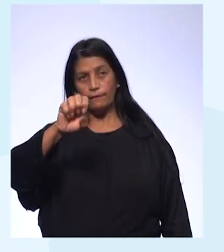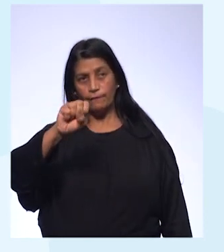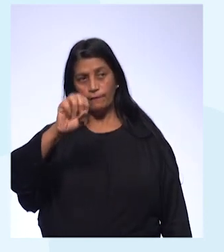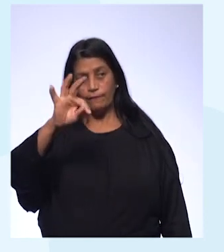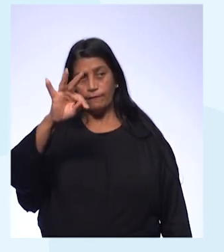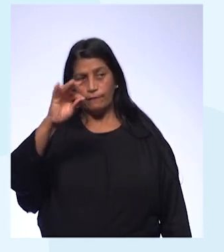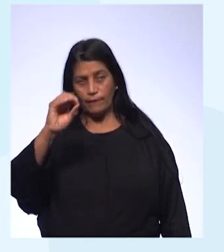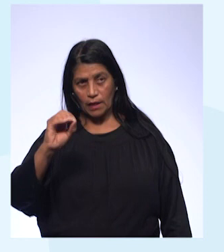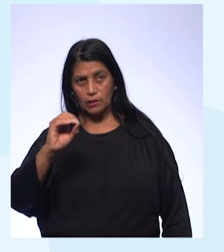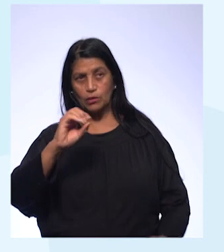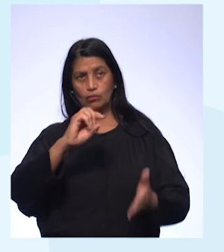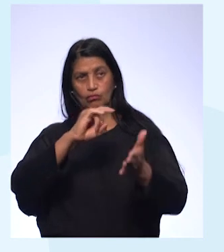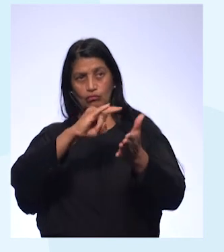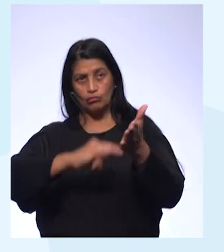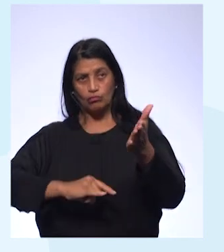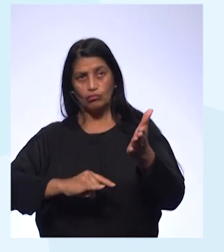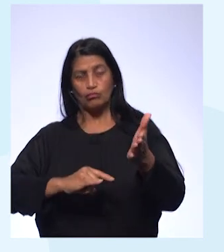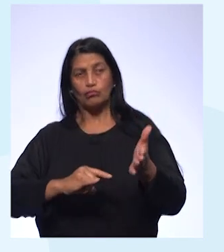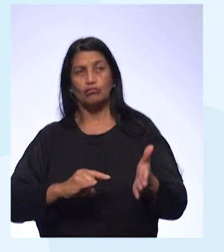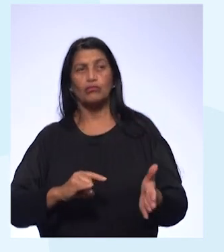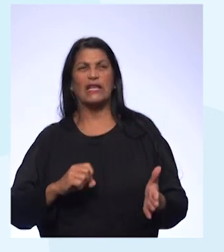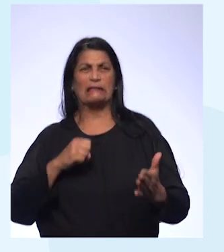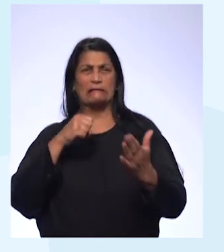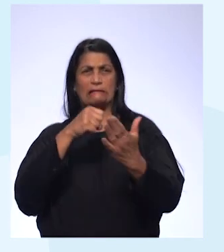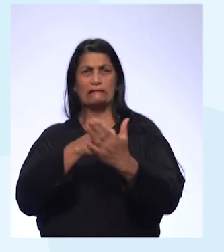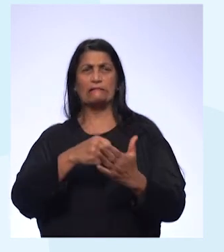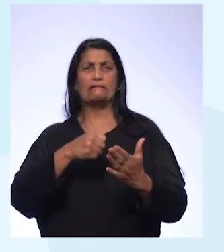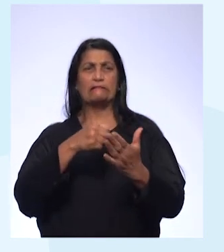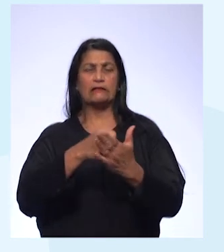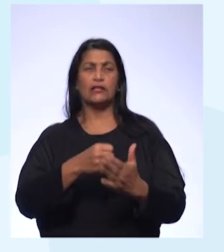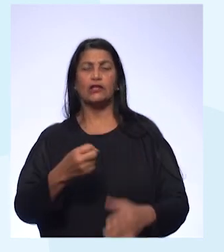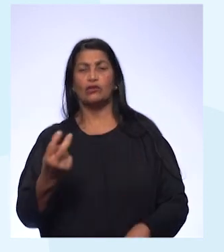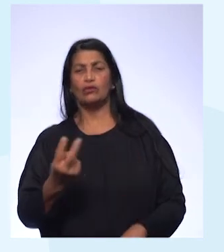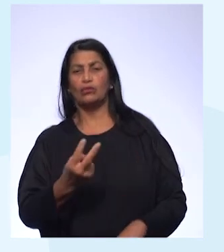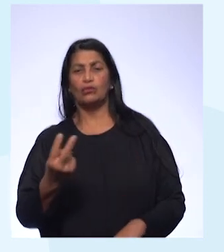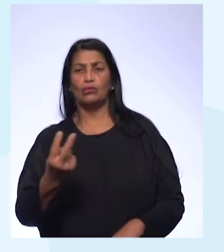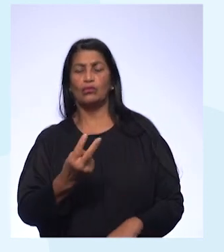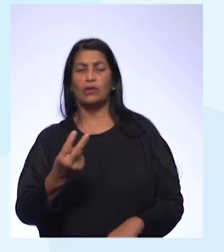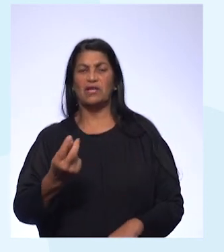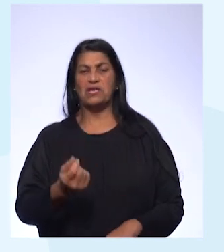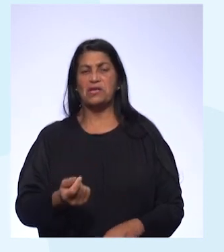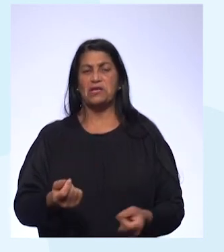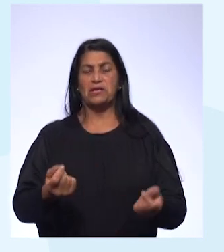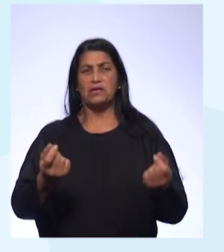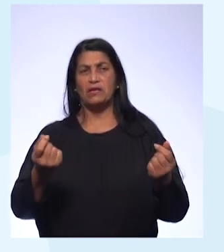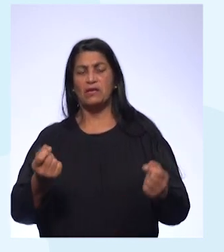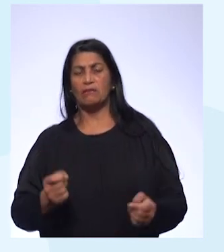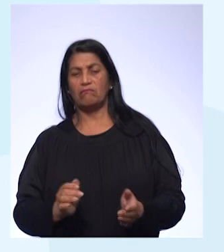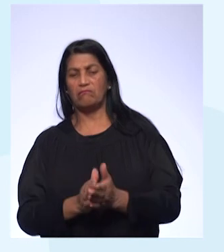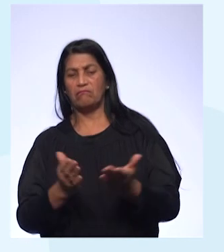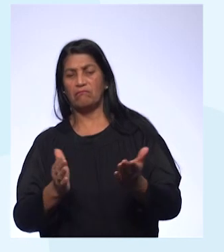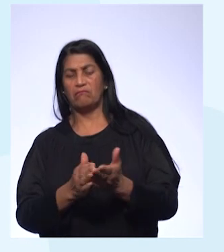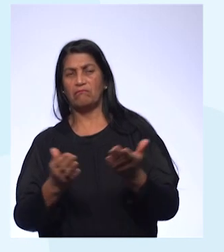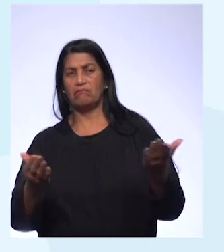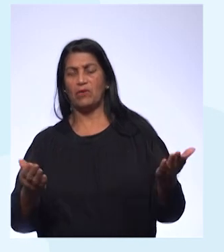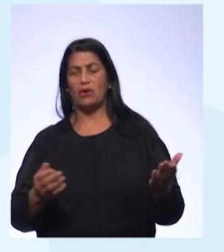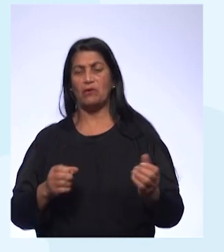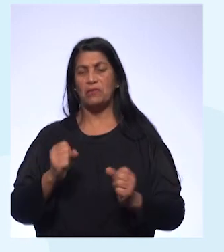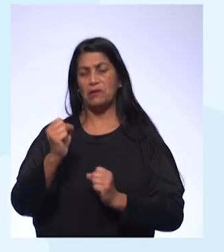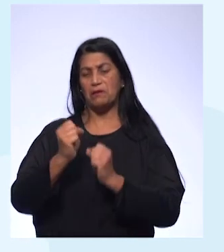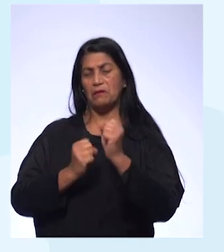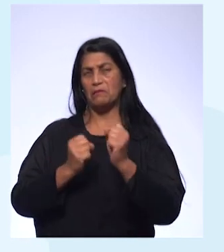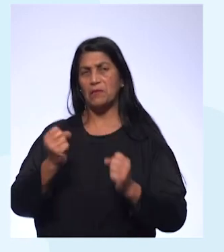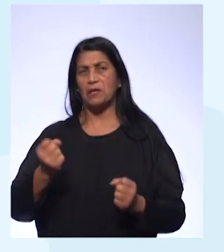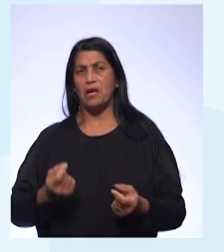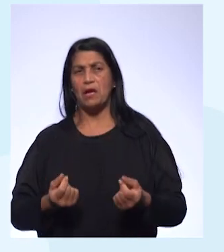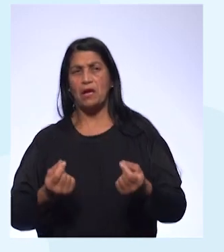eles identificaram que a luta de classes, ou seja, essa diferença entre ricos e pobres, operário e